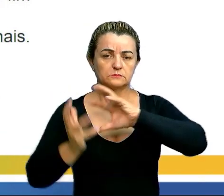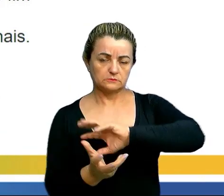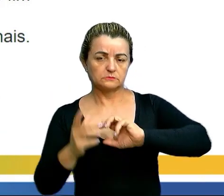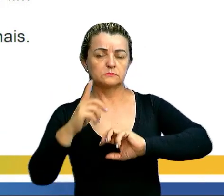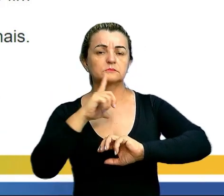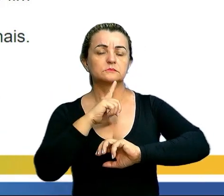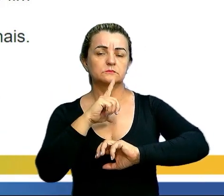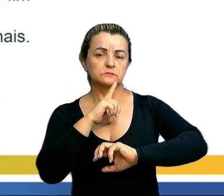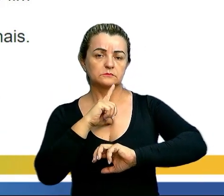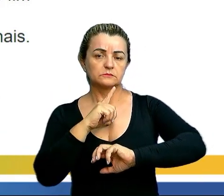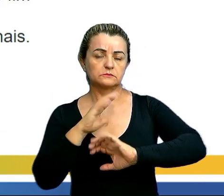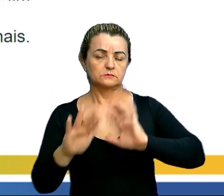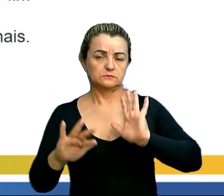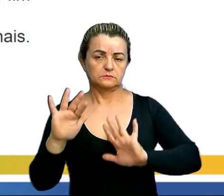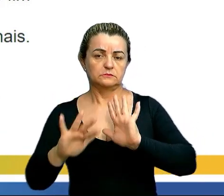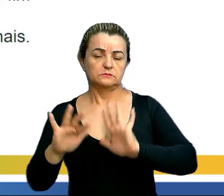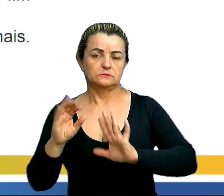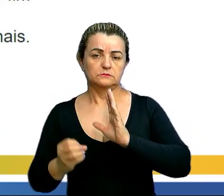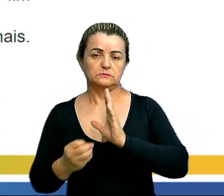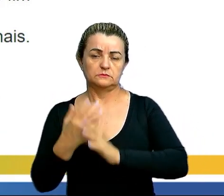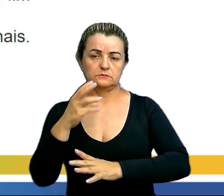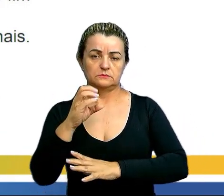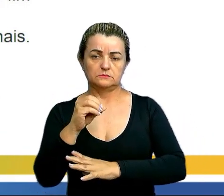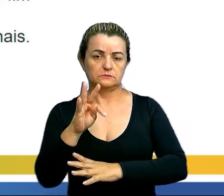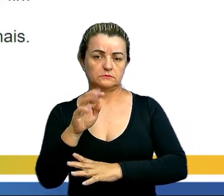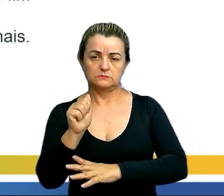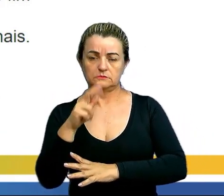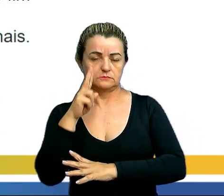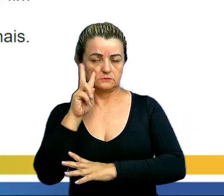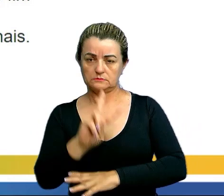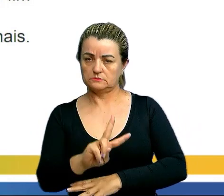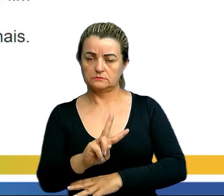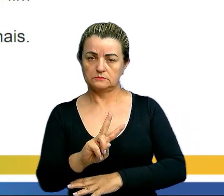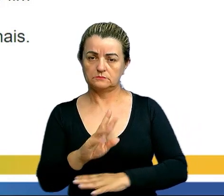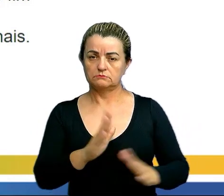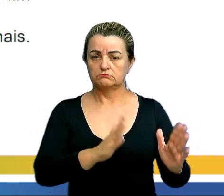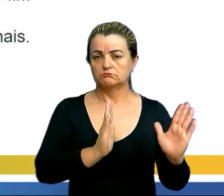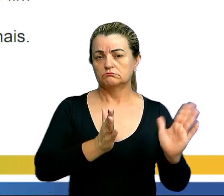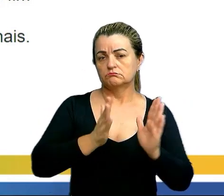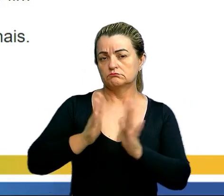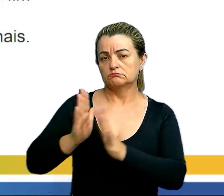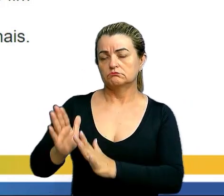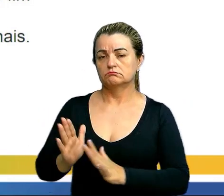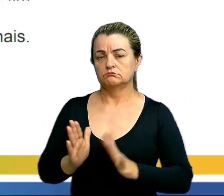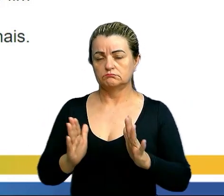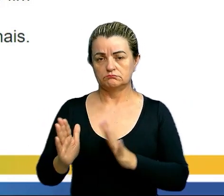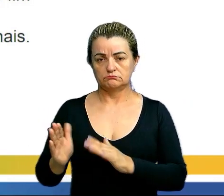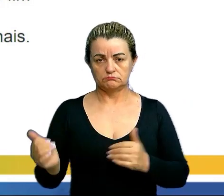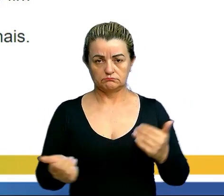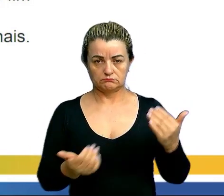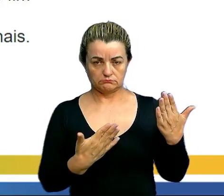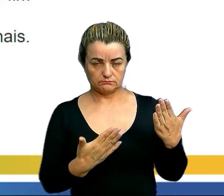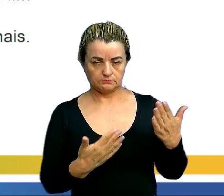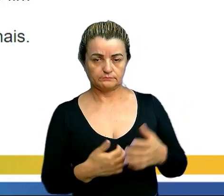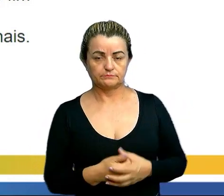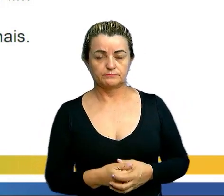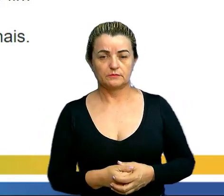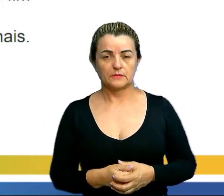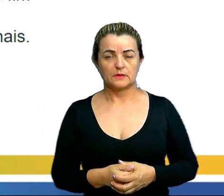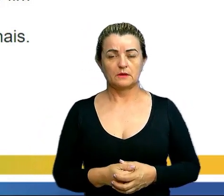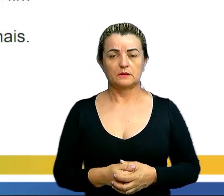ter previsto. Diante das transformações ocorridas no cenário geopolítico mundial, é o que diz o comando da